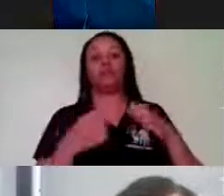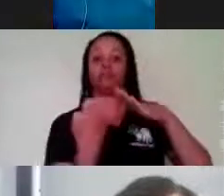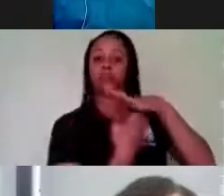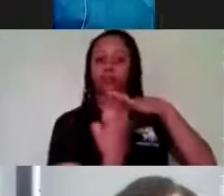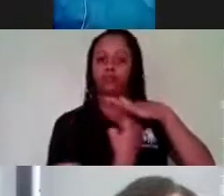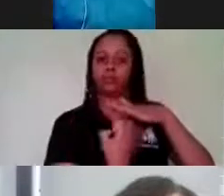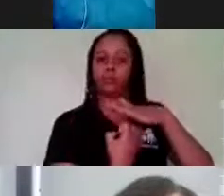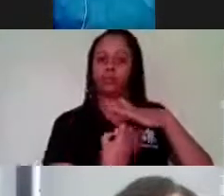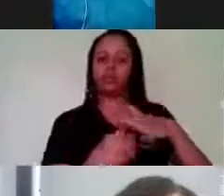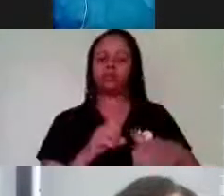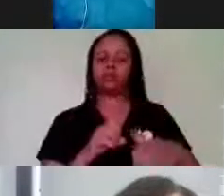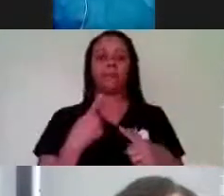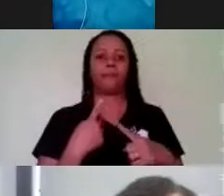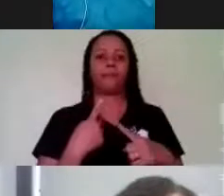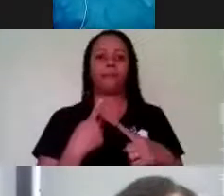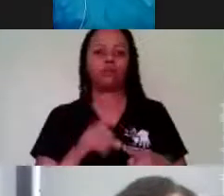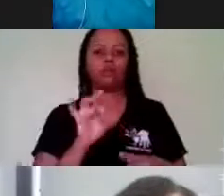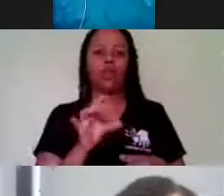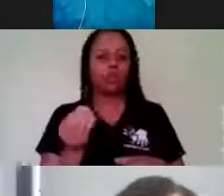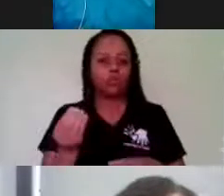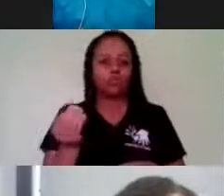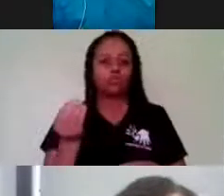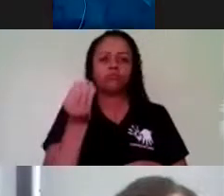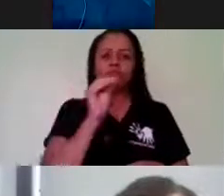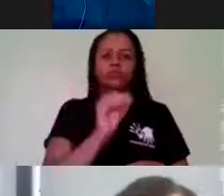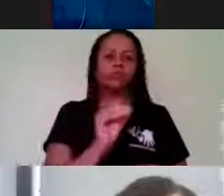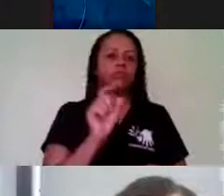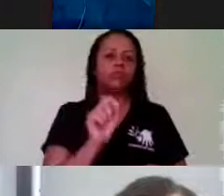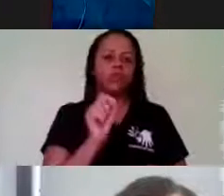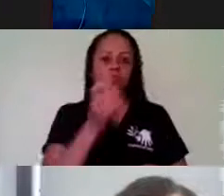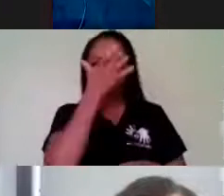na inexistência de pessoas habilitadas,